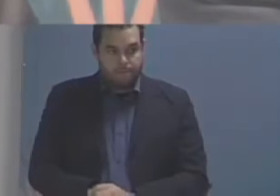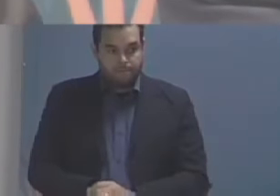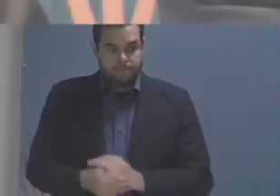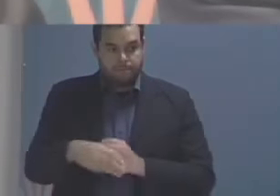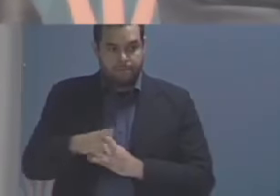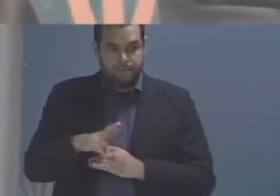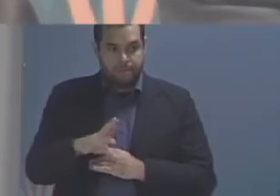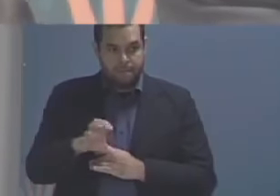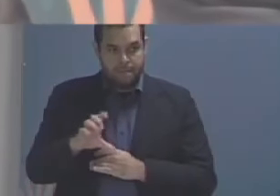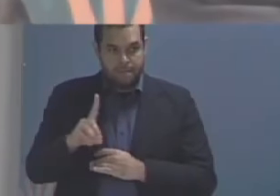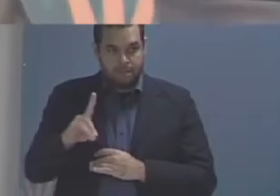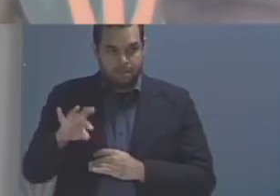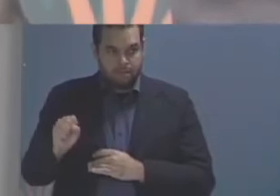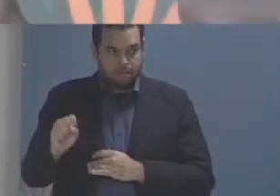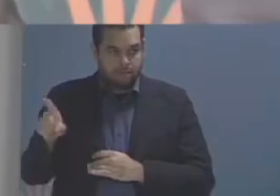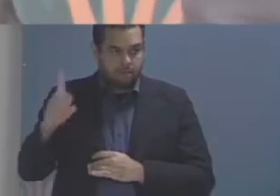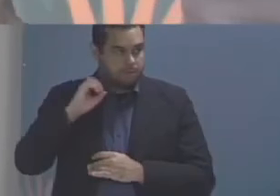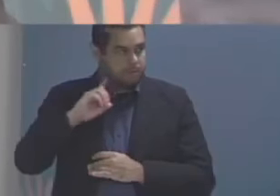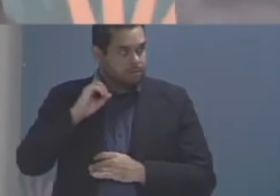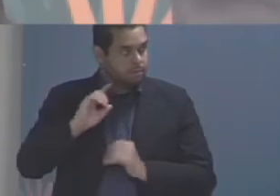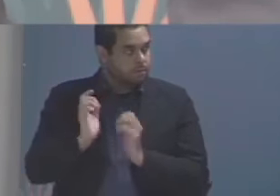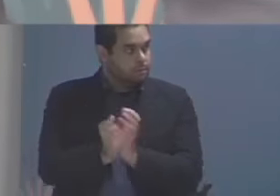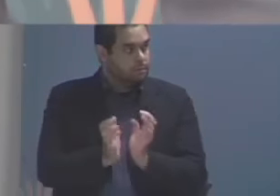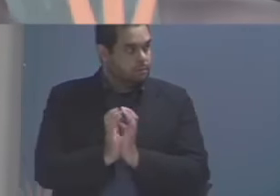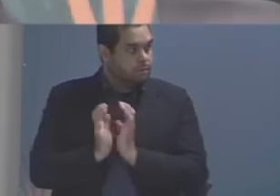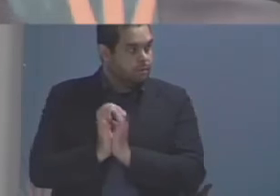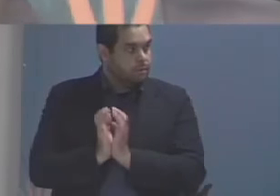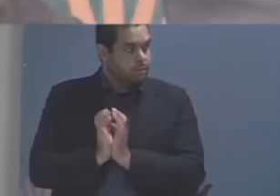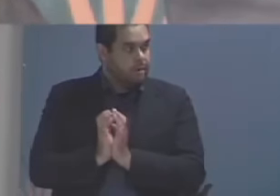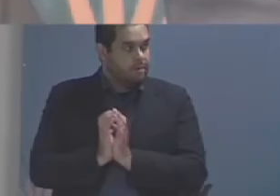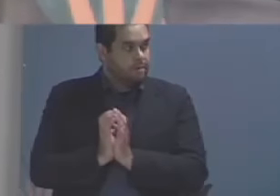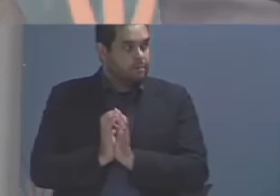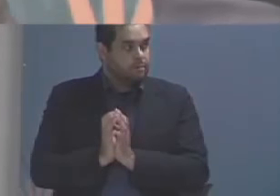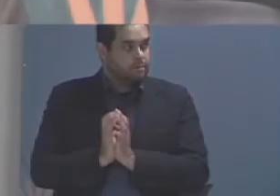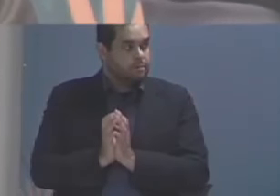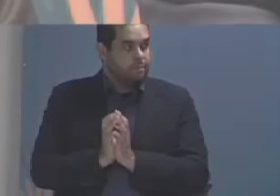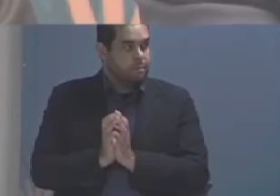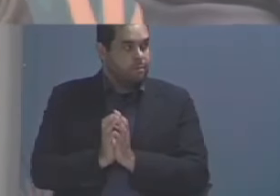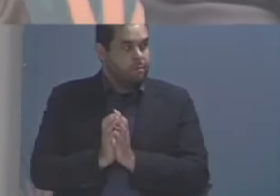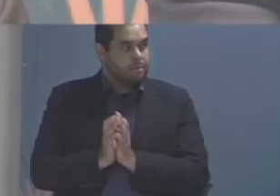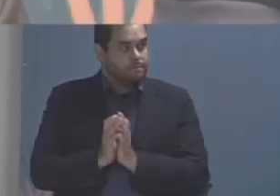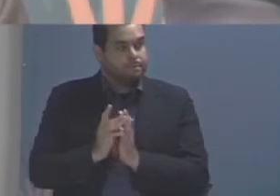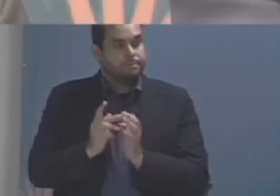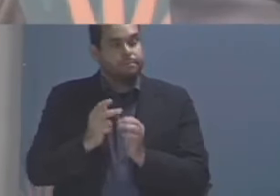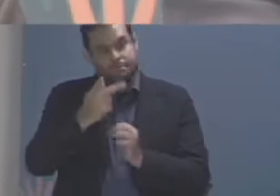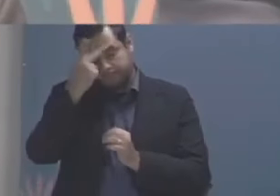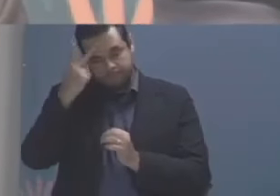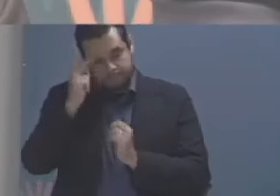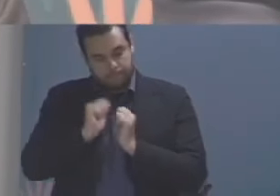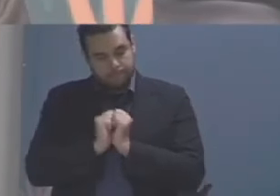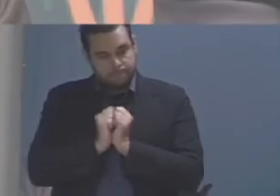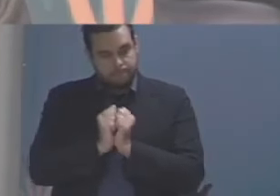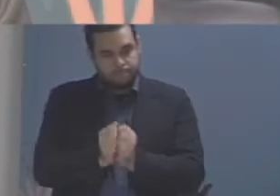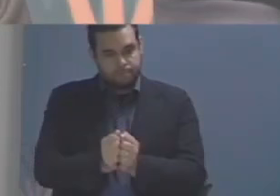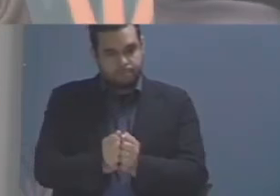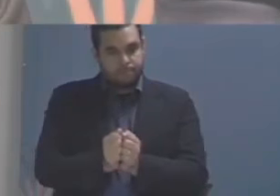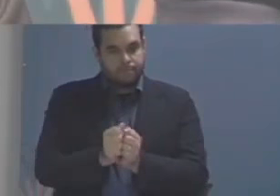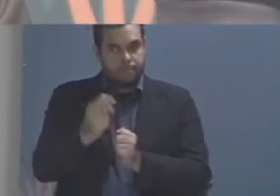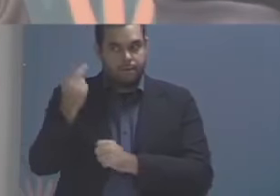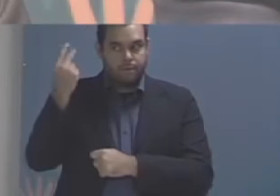Mercedes Merri, lá de Minas, companheira, amiga, pessoa que esteve conosco lá nos idos